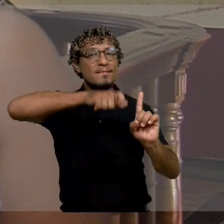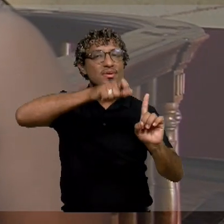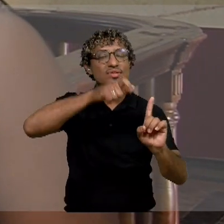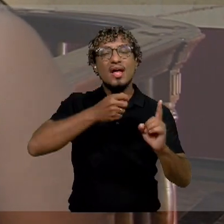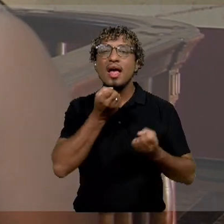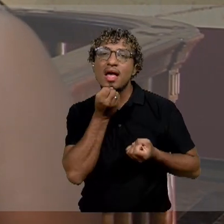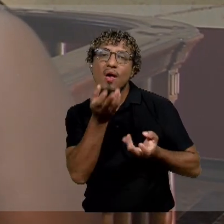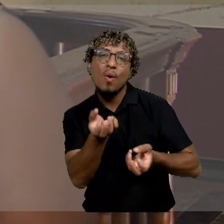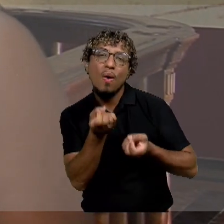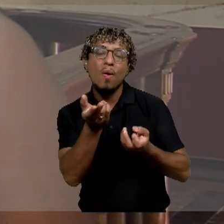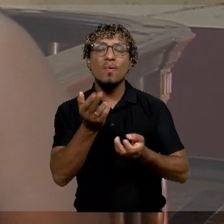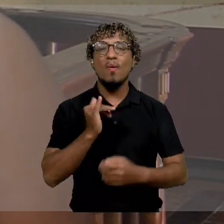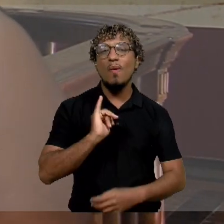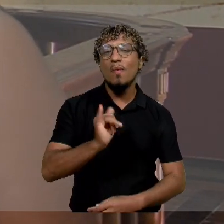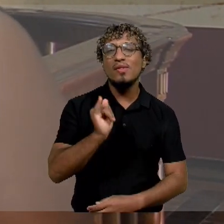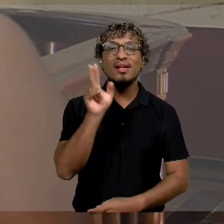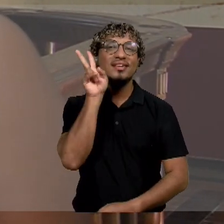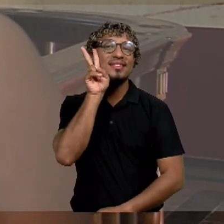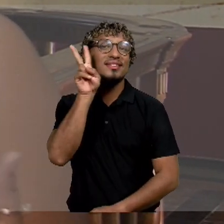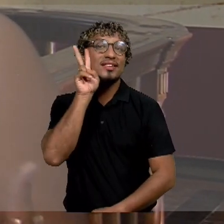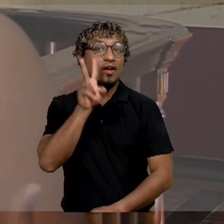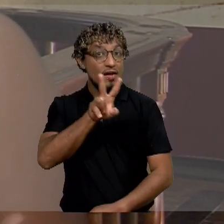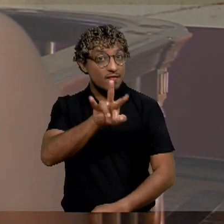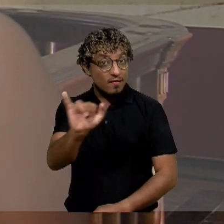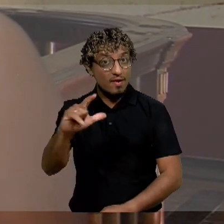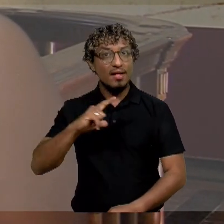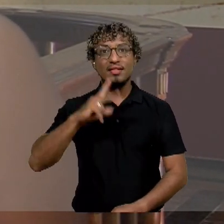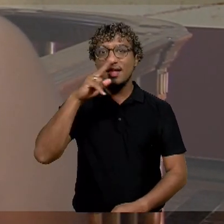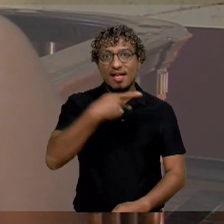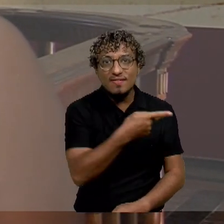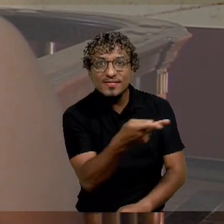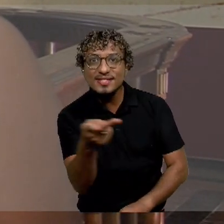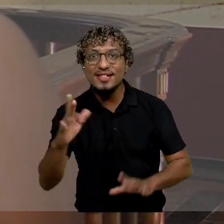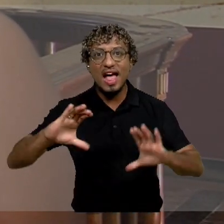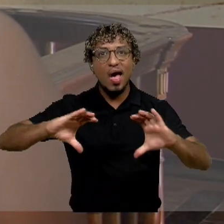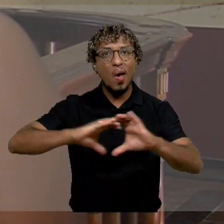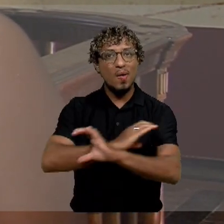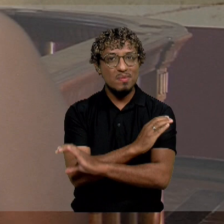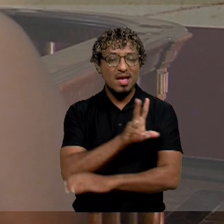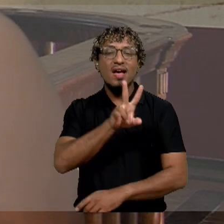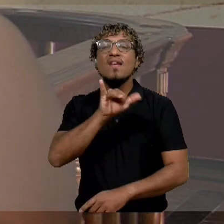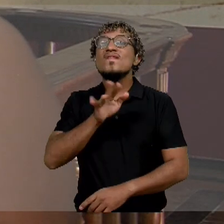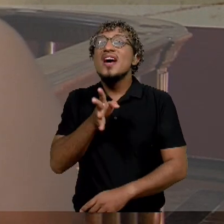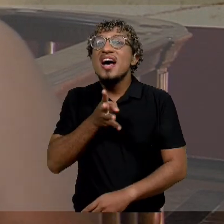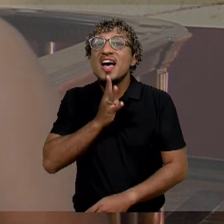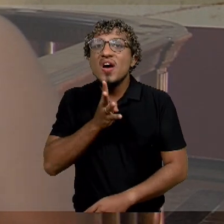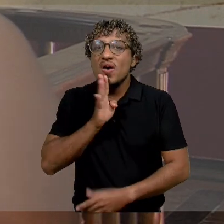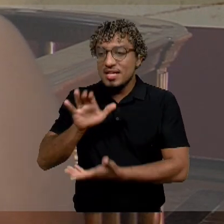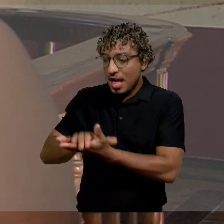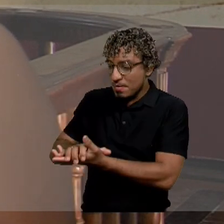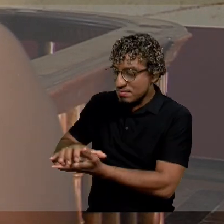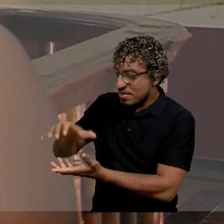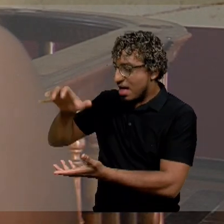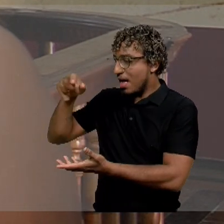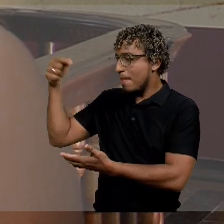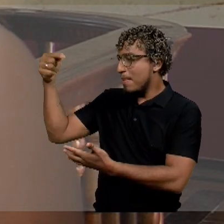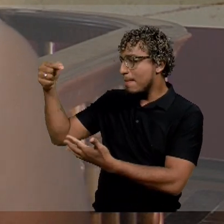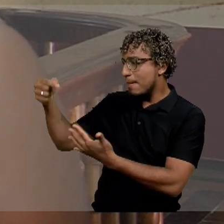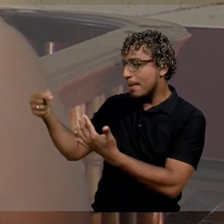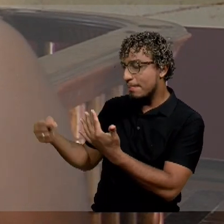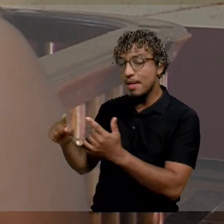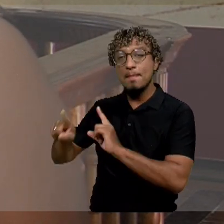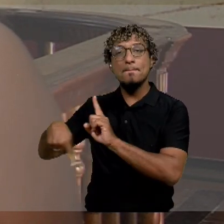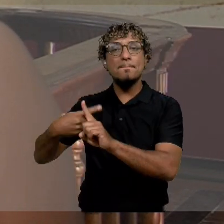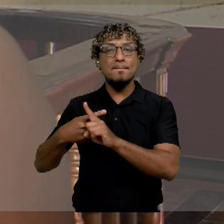história aqui no museu. Eles vão fazer uma visita completa, onde eles vão conhecer o nosso acervo, né? E mais